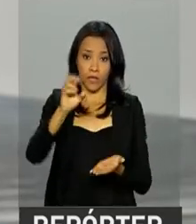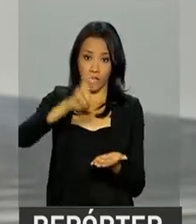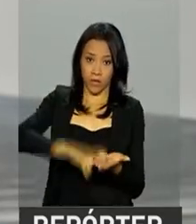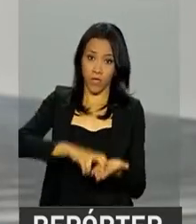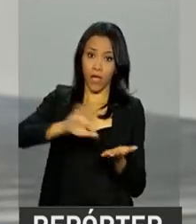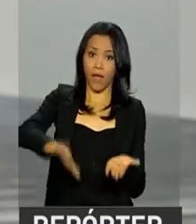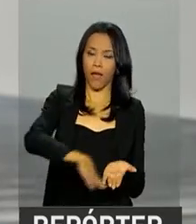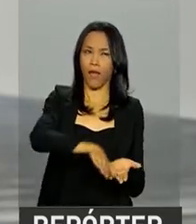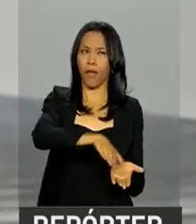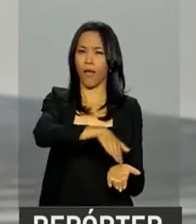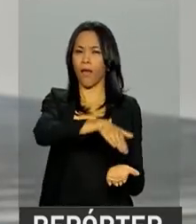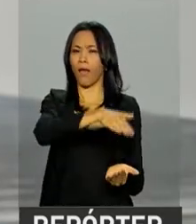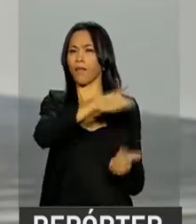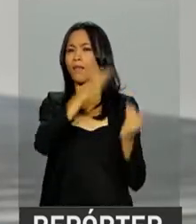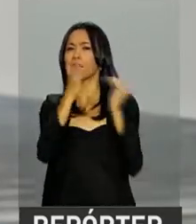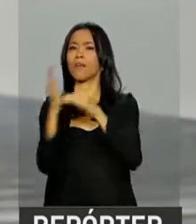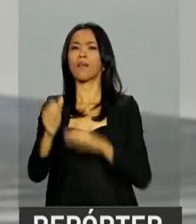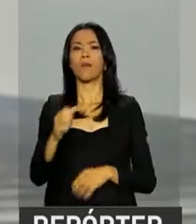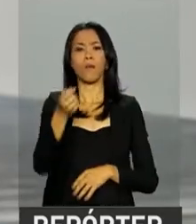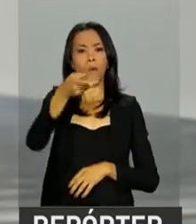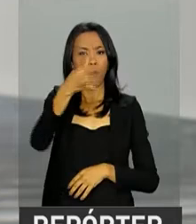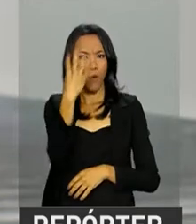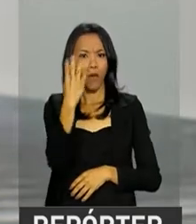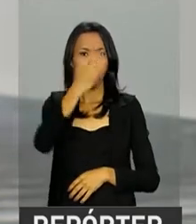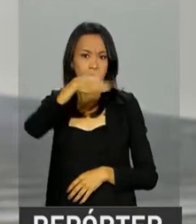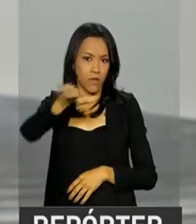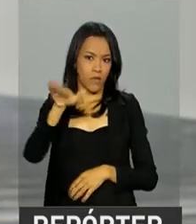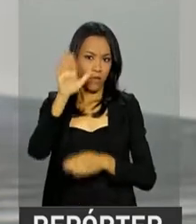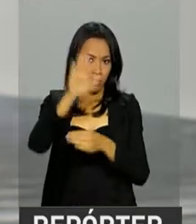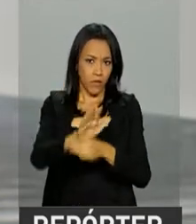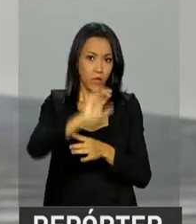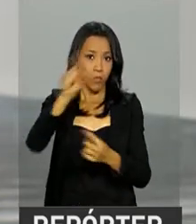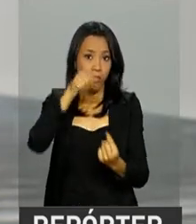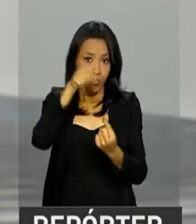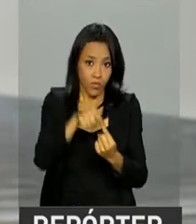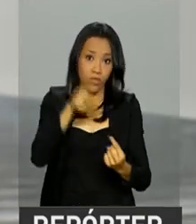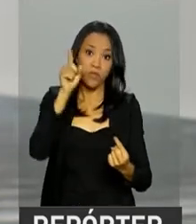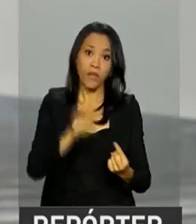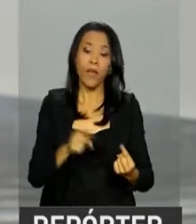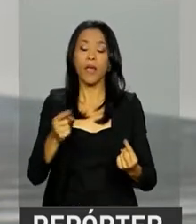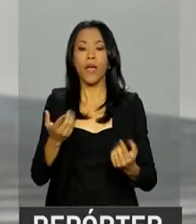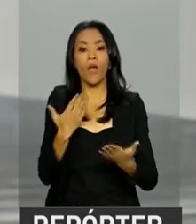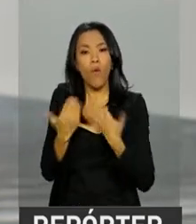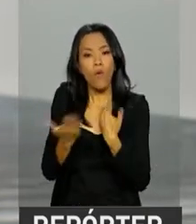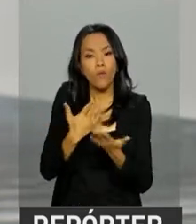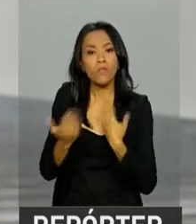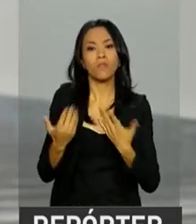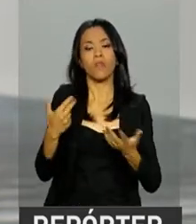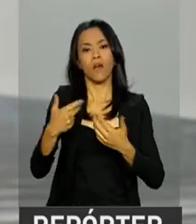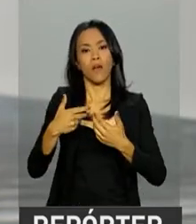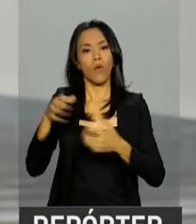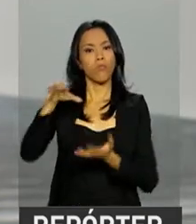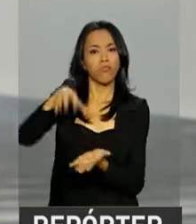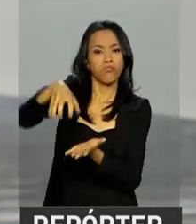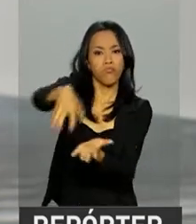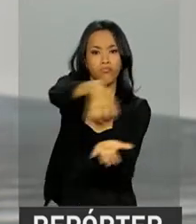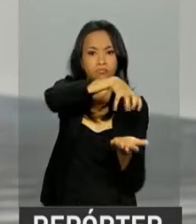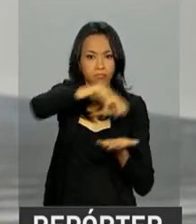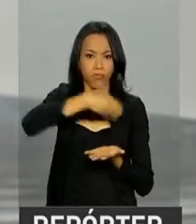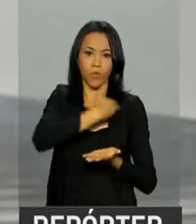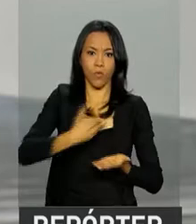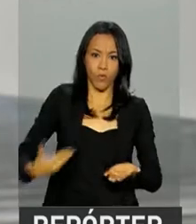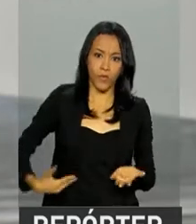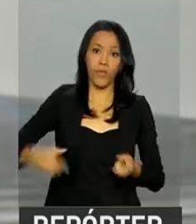às quatro e meia da tarde busca ampliar o diálogo entre setores do governo da iniciativa privada e de